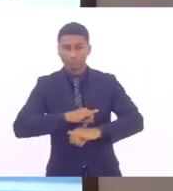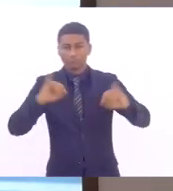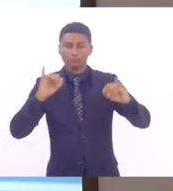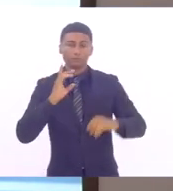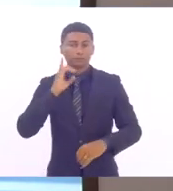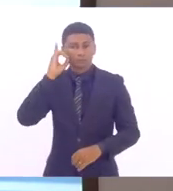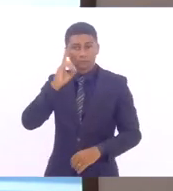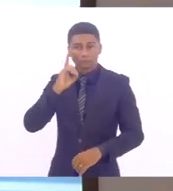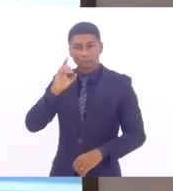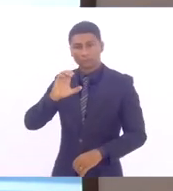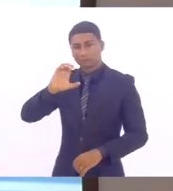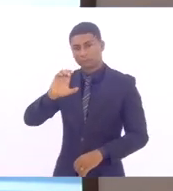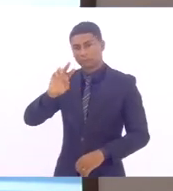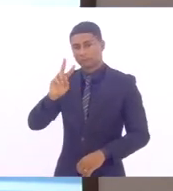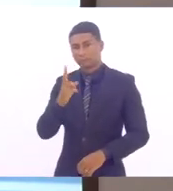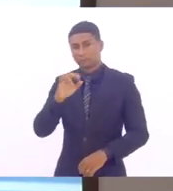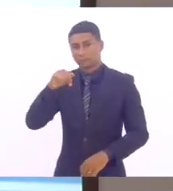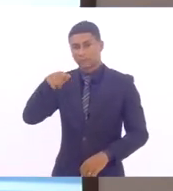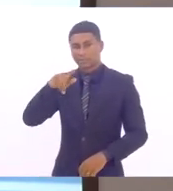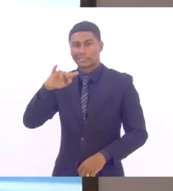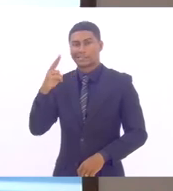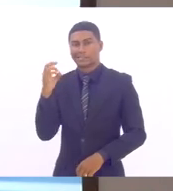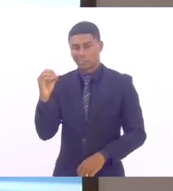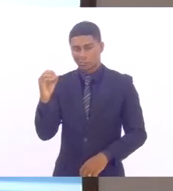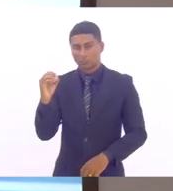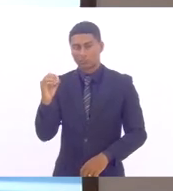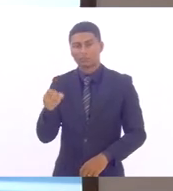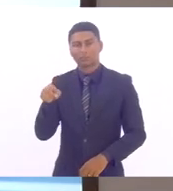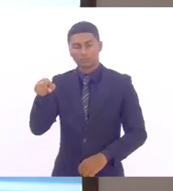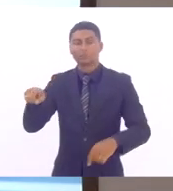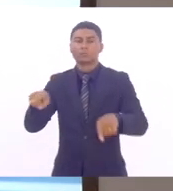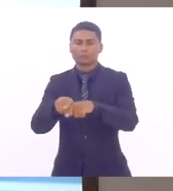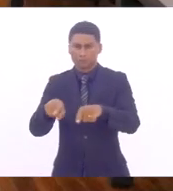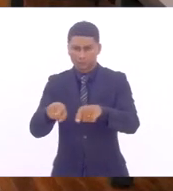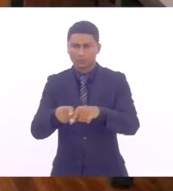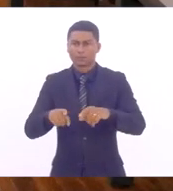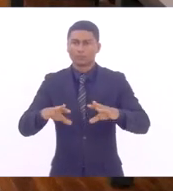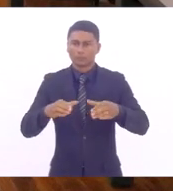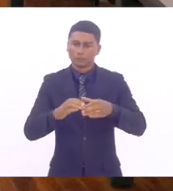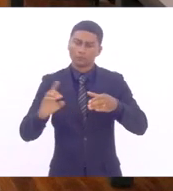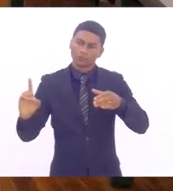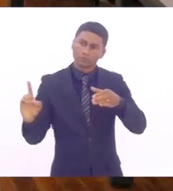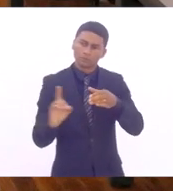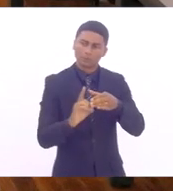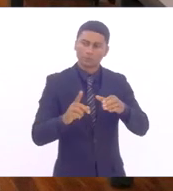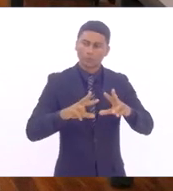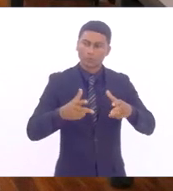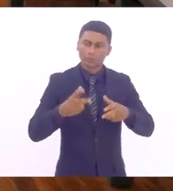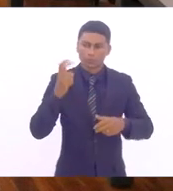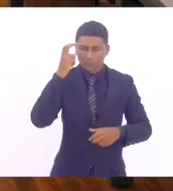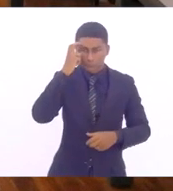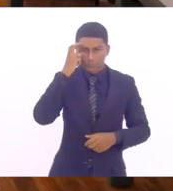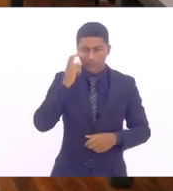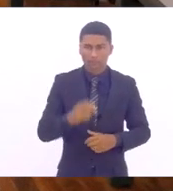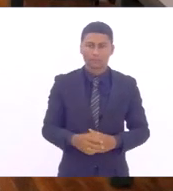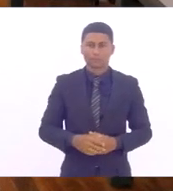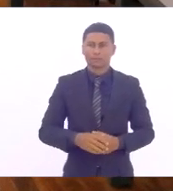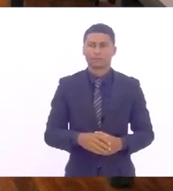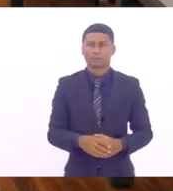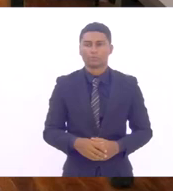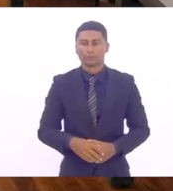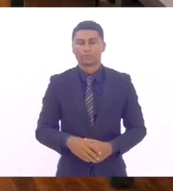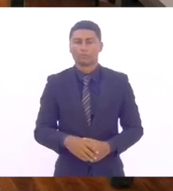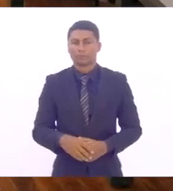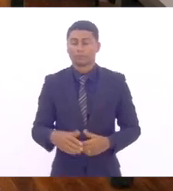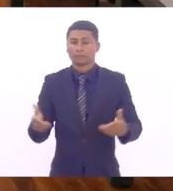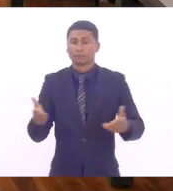deputado Chiquinho da Mangueira, inclusive é membro efetivo da Comissão de Cultura. Quero passar a